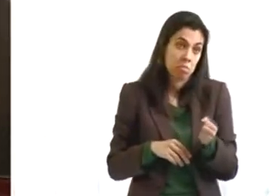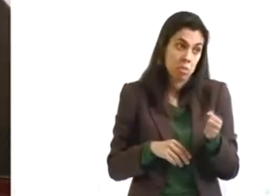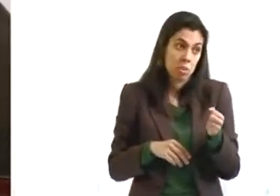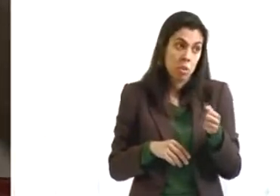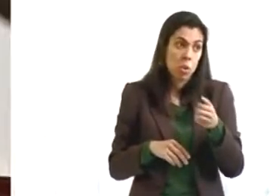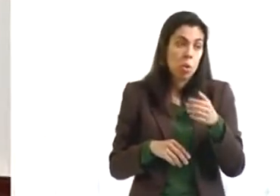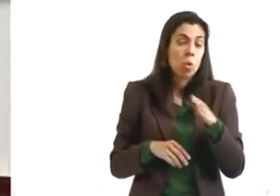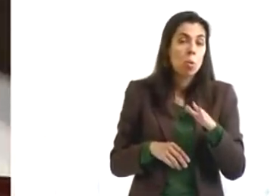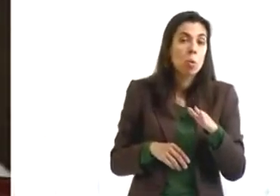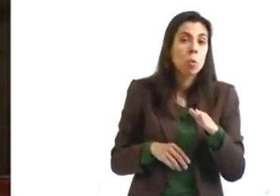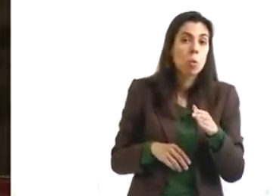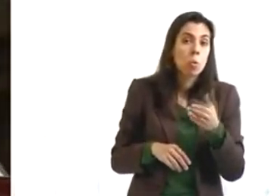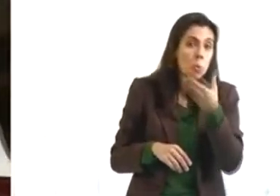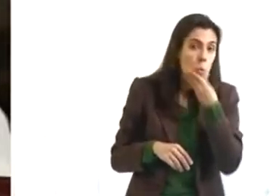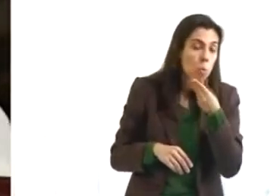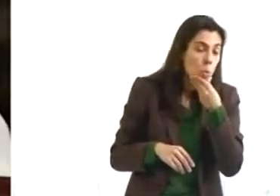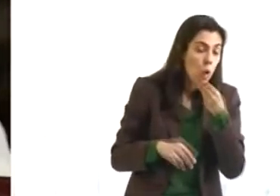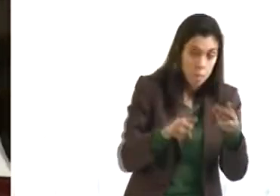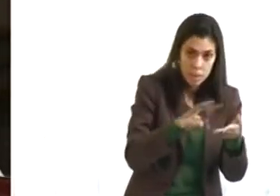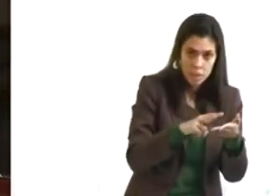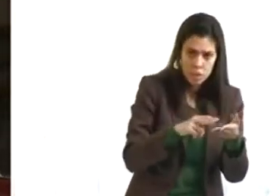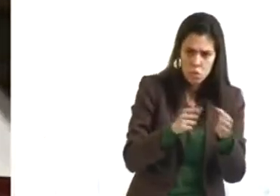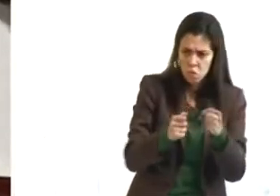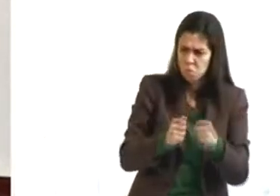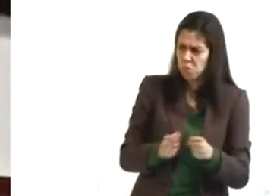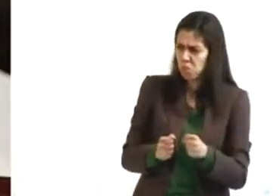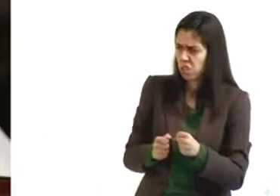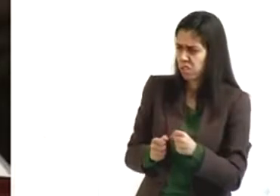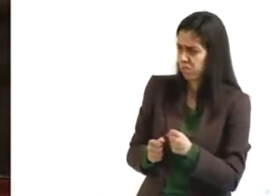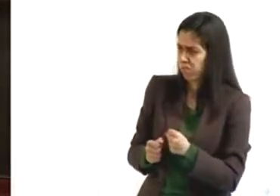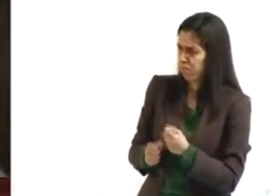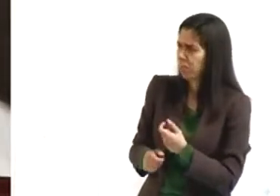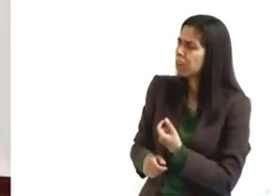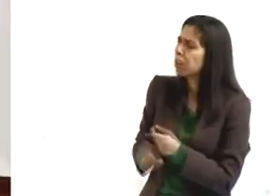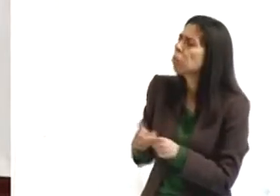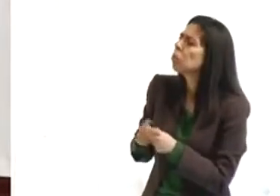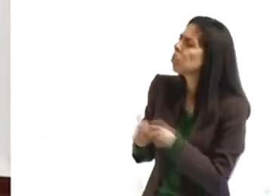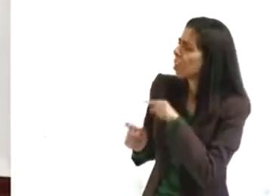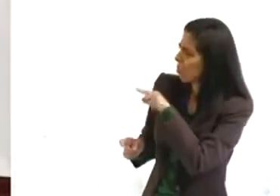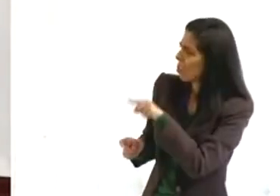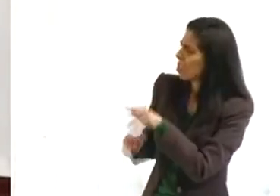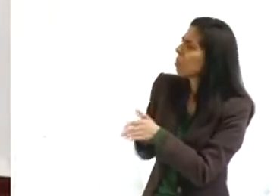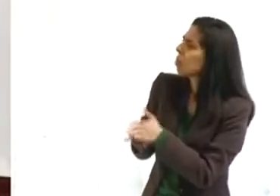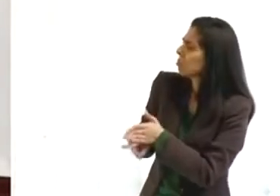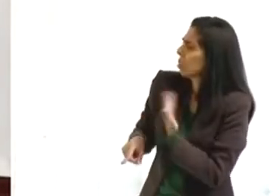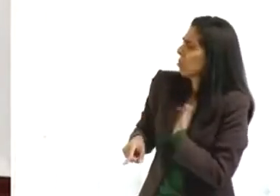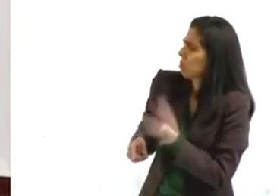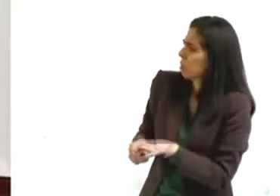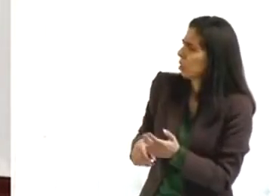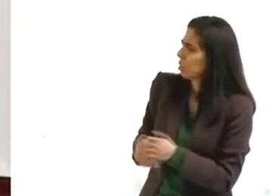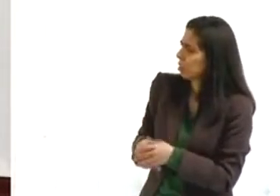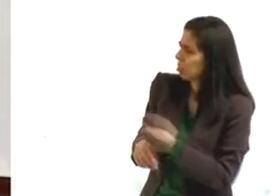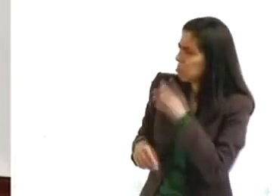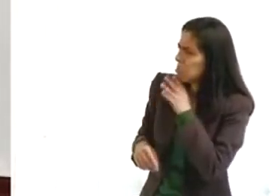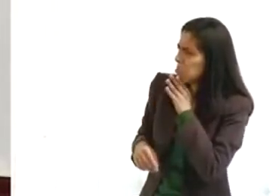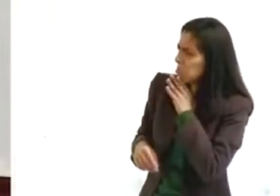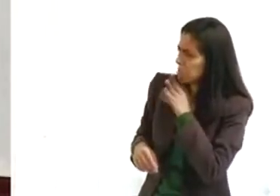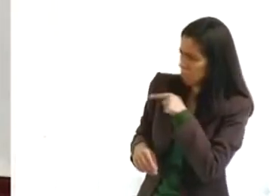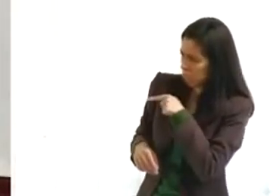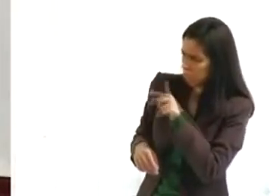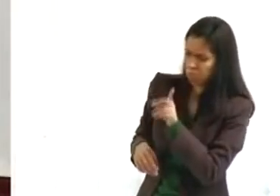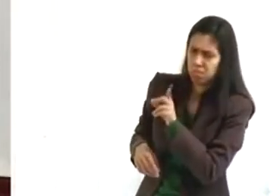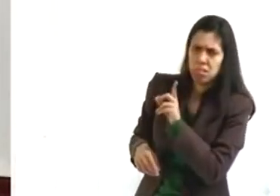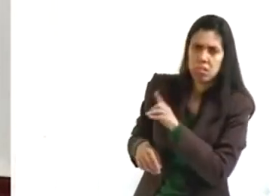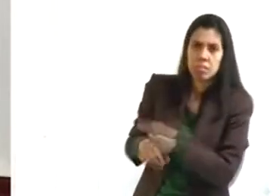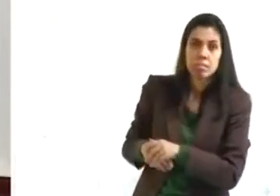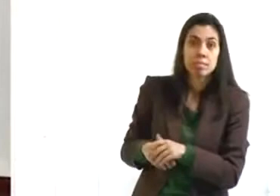é você? Que ousadia é esta? Nunca te vi. Como assim? Mas Deus é que está guiando toda aquela história, irmãos. E a resposta que